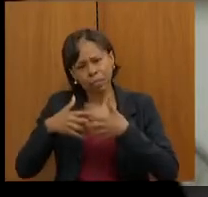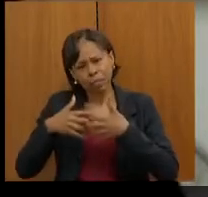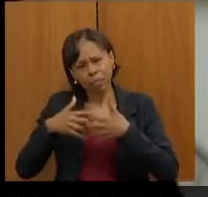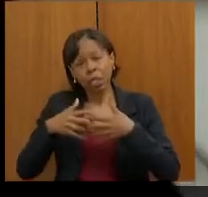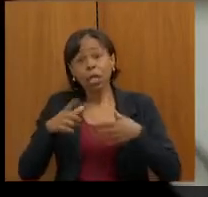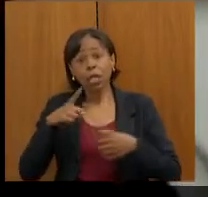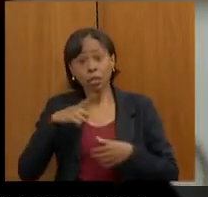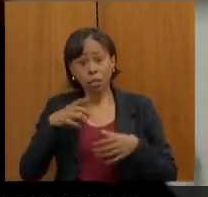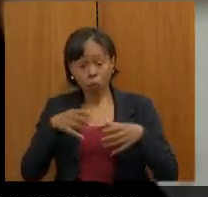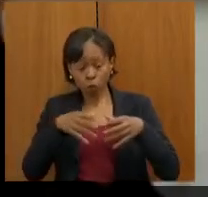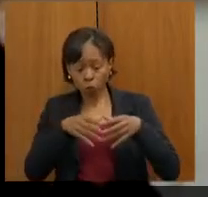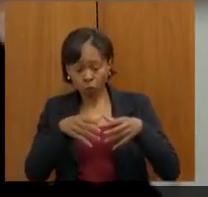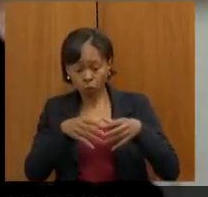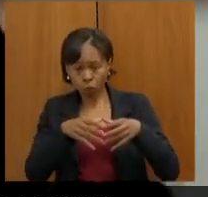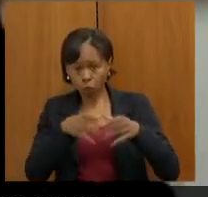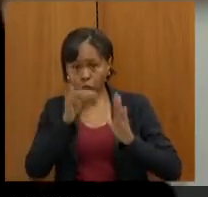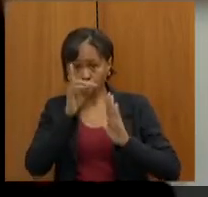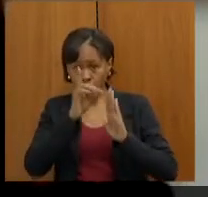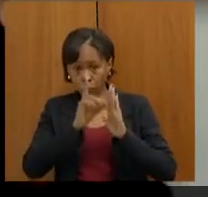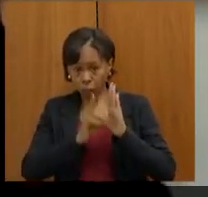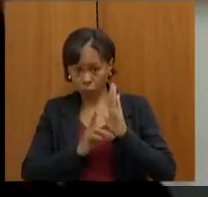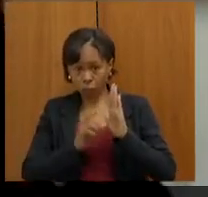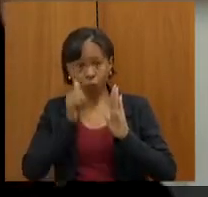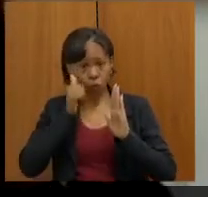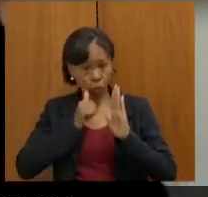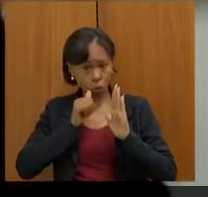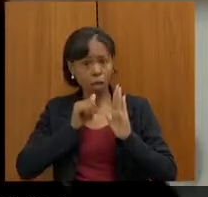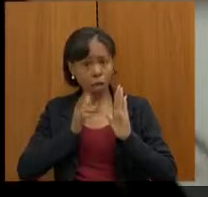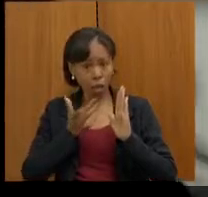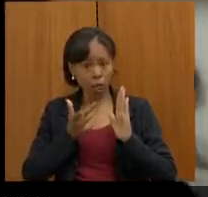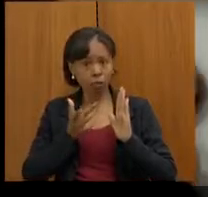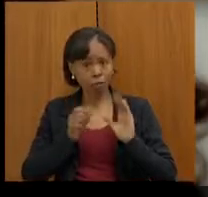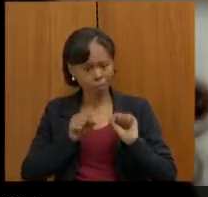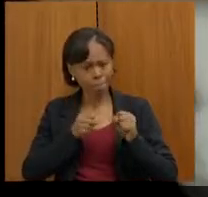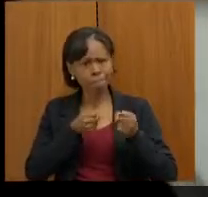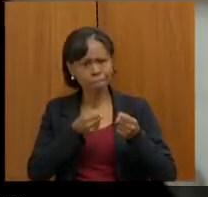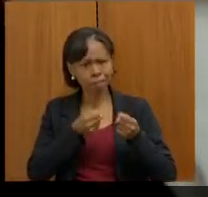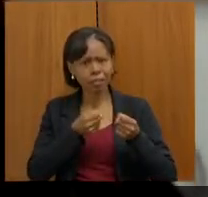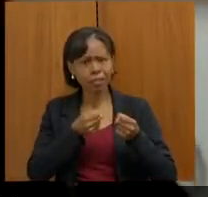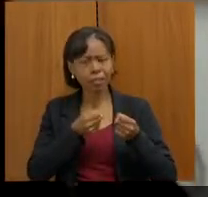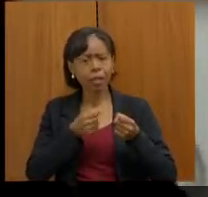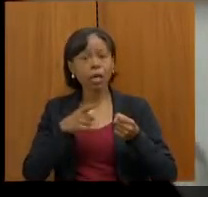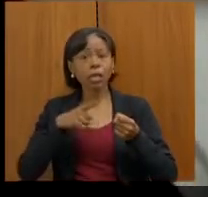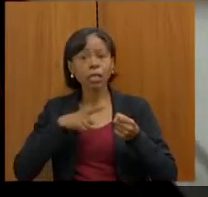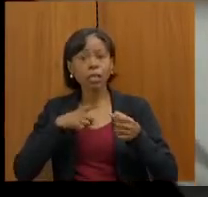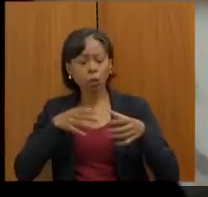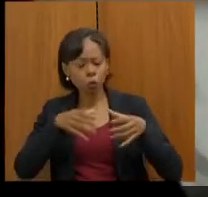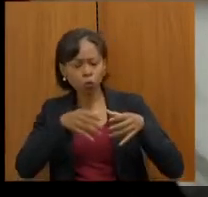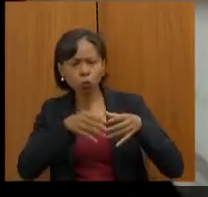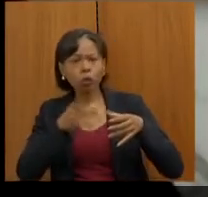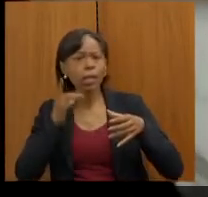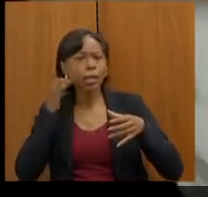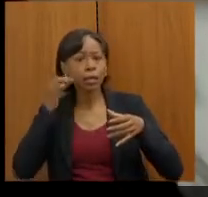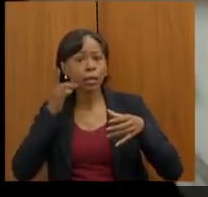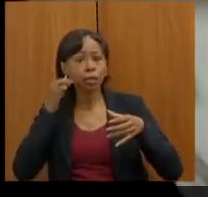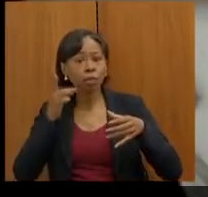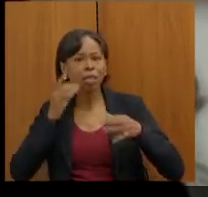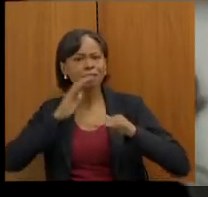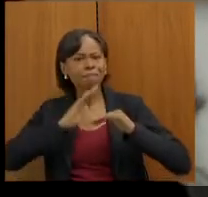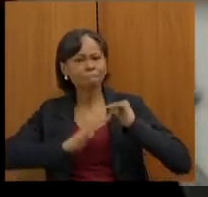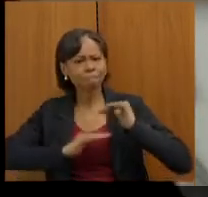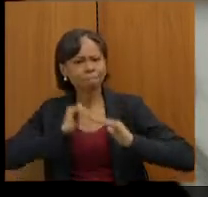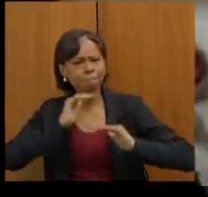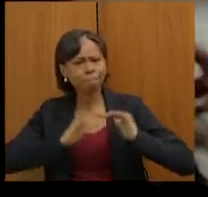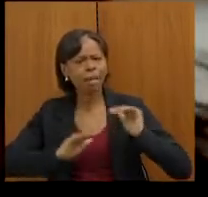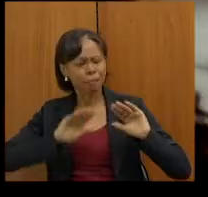direitos da mulher os parlamentares excepcionais em ponto paga dedicadas a esta